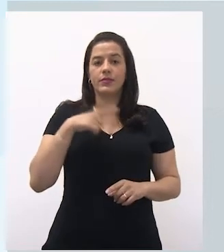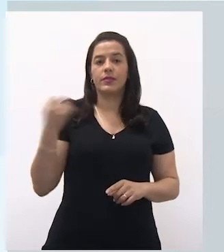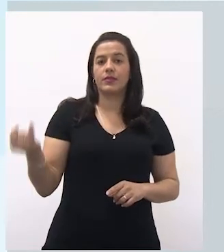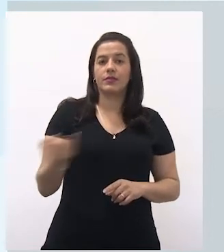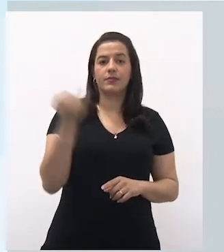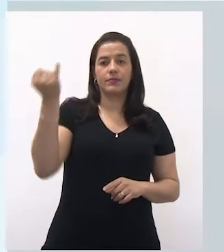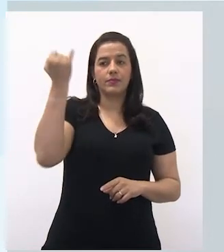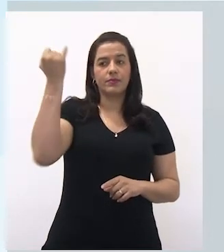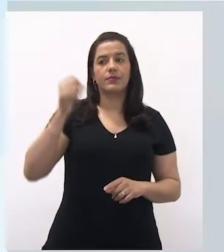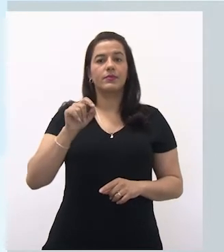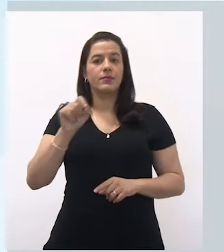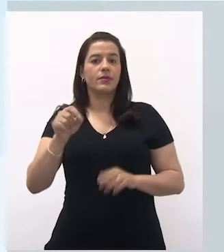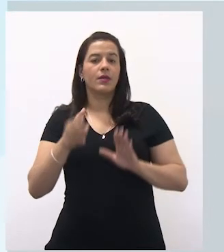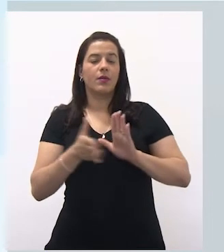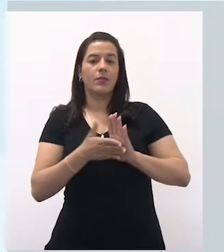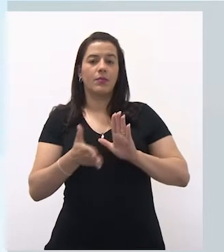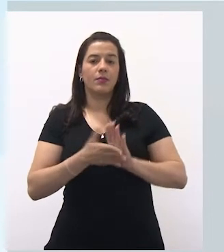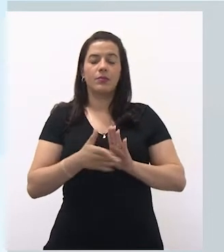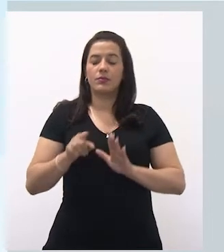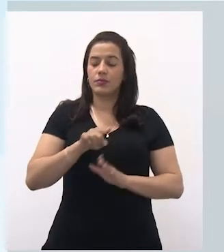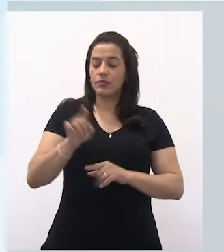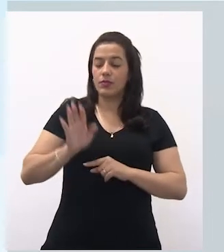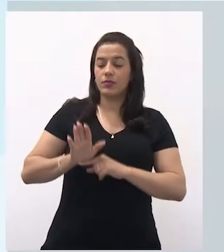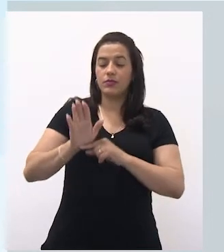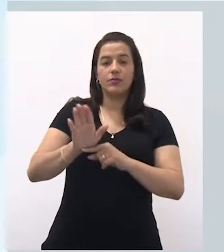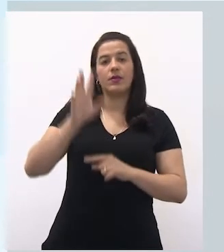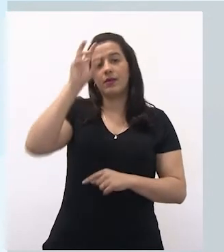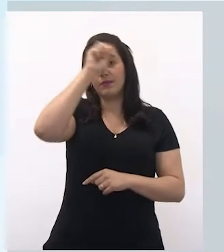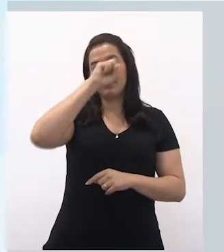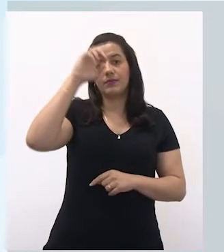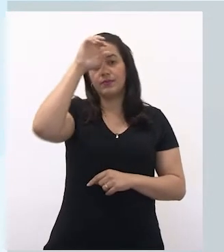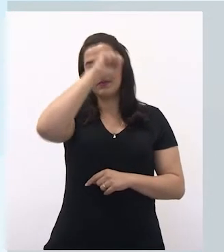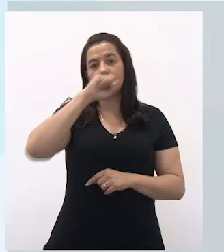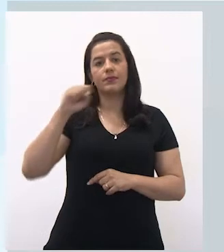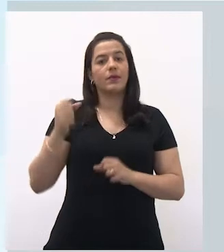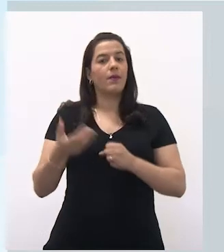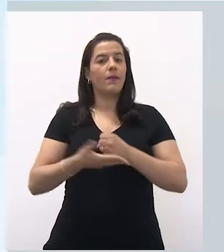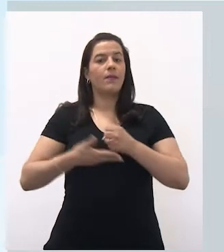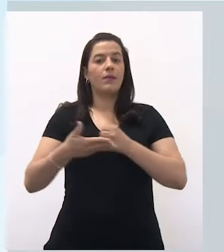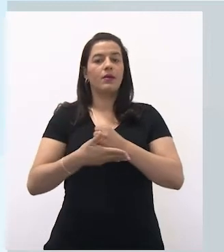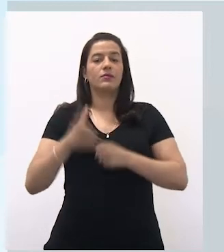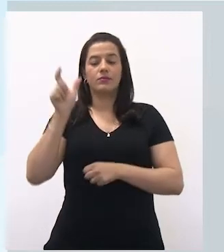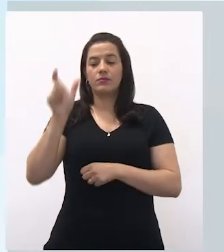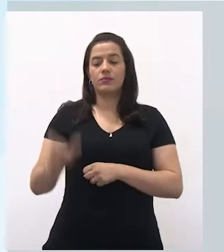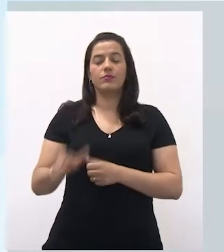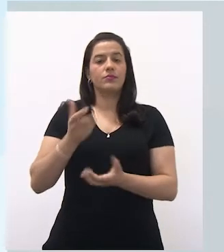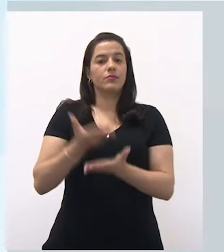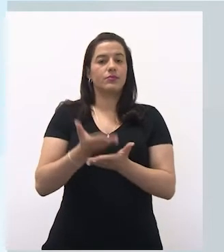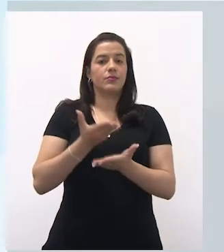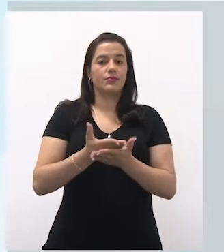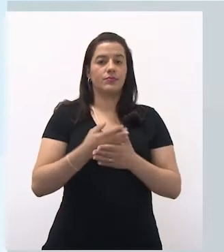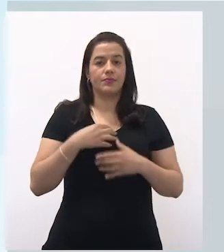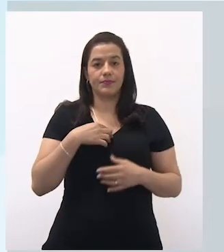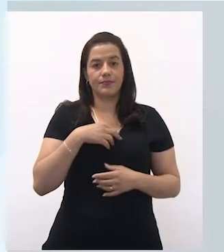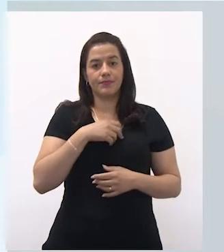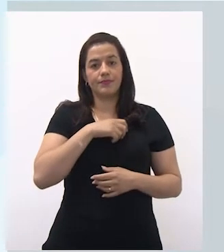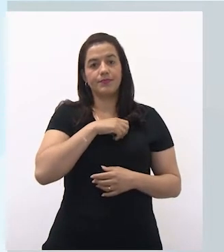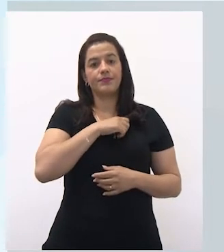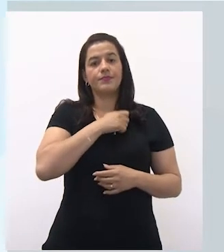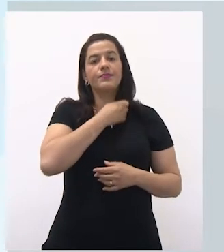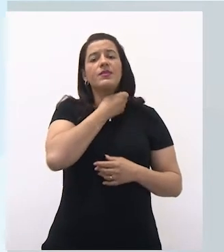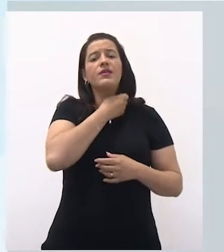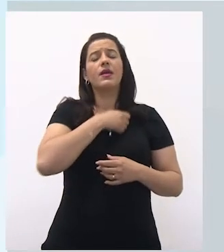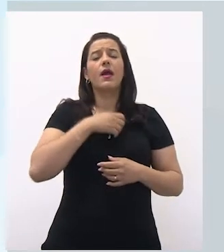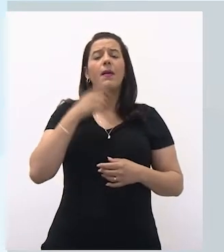importante, que é o propósito de garantir aprendizagens mínimas para aquele estudante. Aí, como que eu verifico se esse